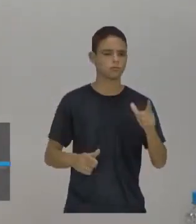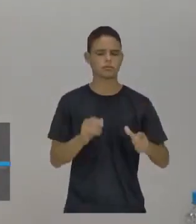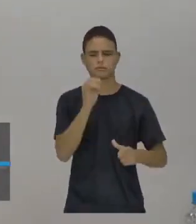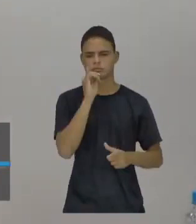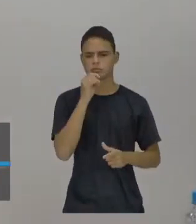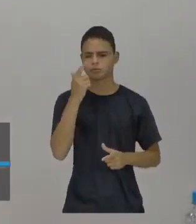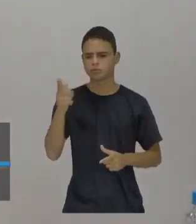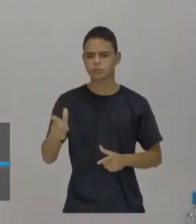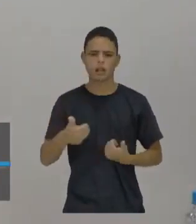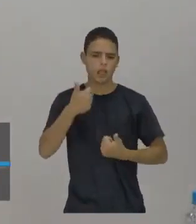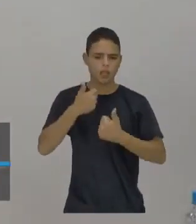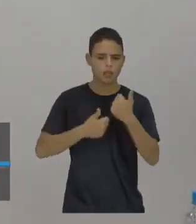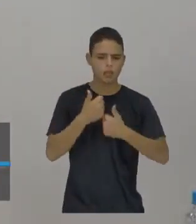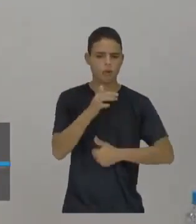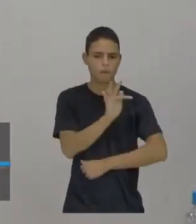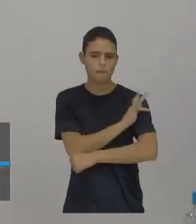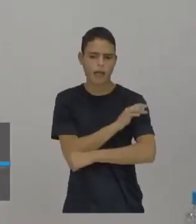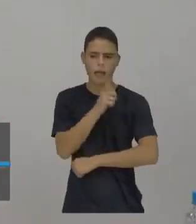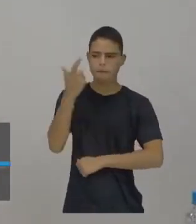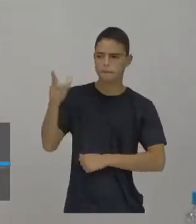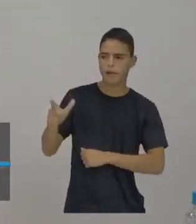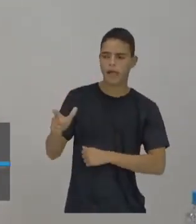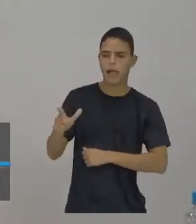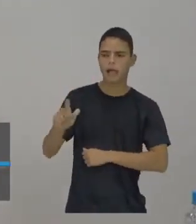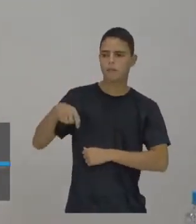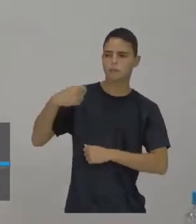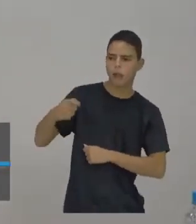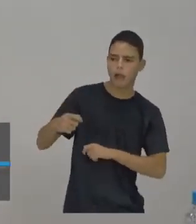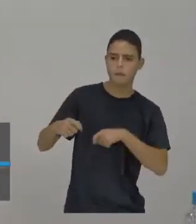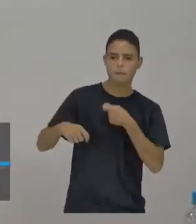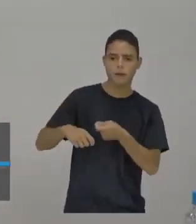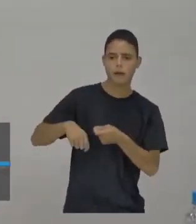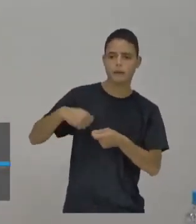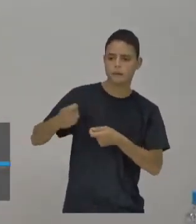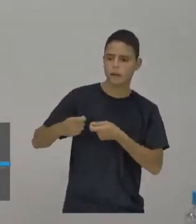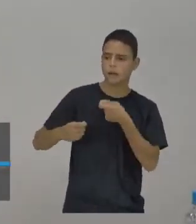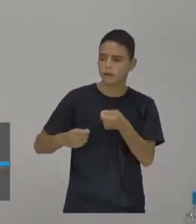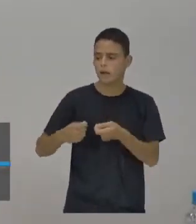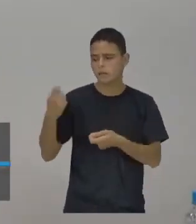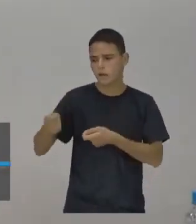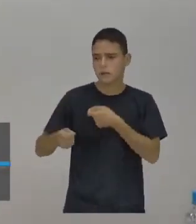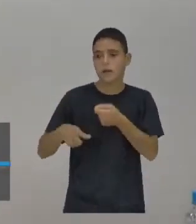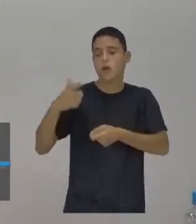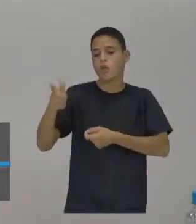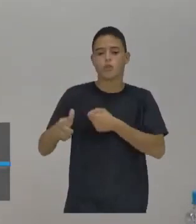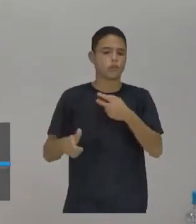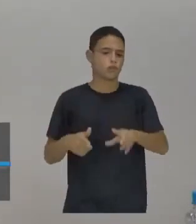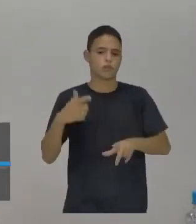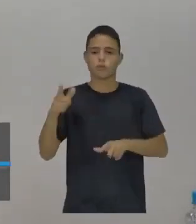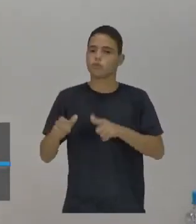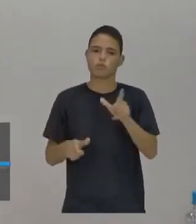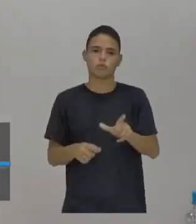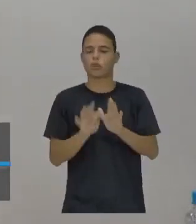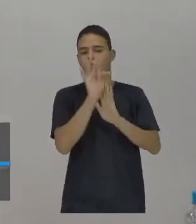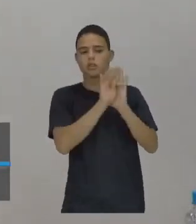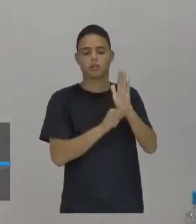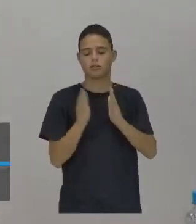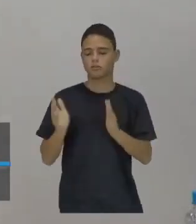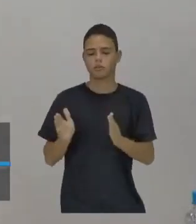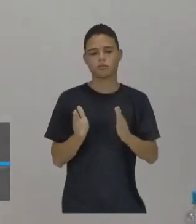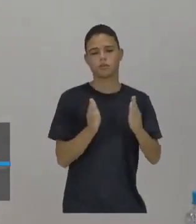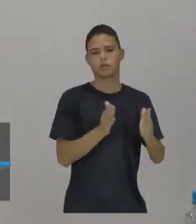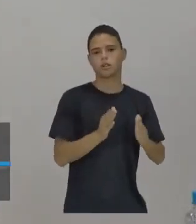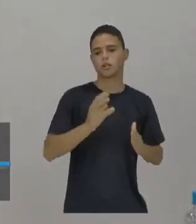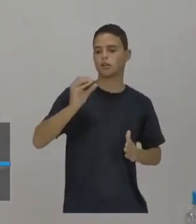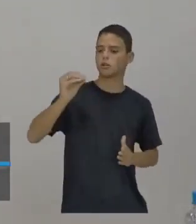fala o time do Rio de Janeiro, o carioca, ou seja, ele usa outros termos para se referir àquilo. O nome disso é